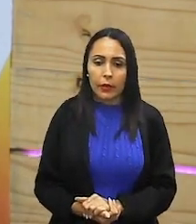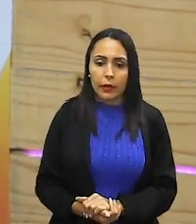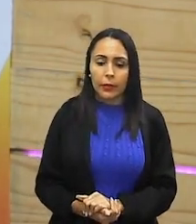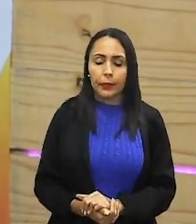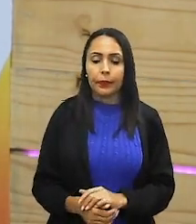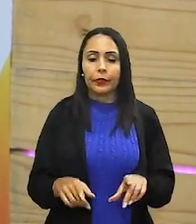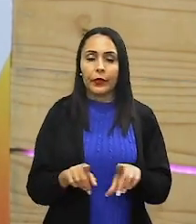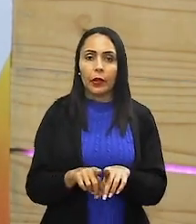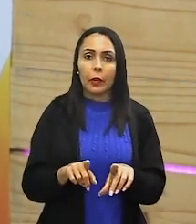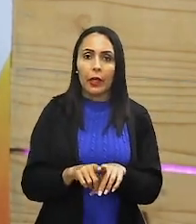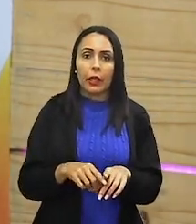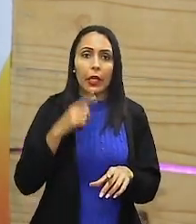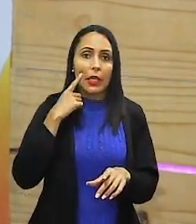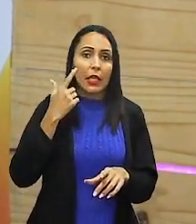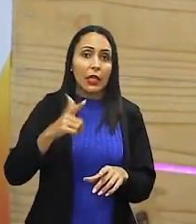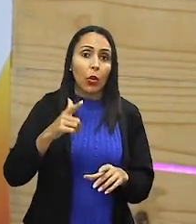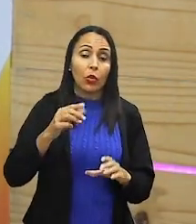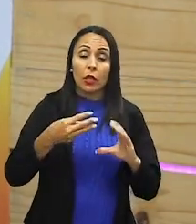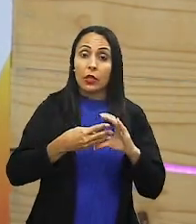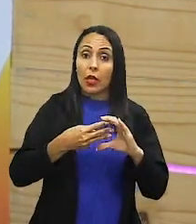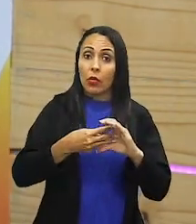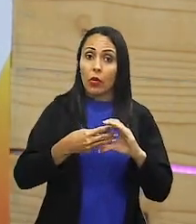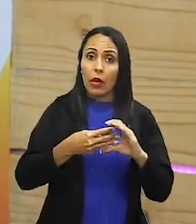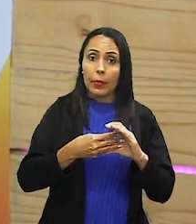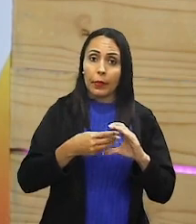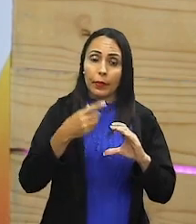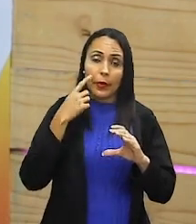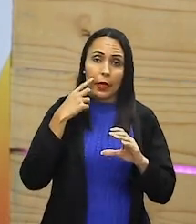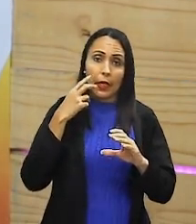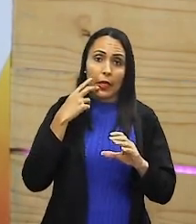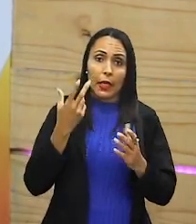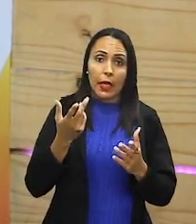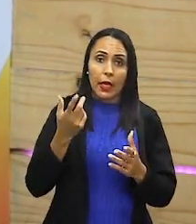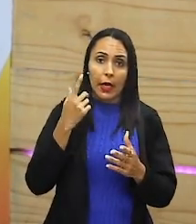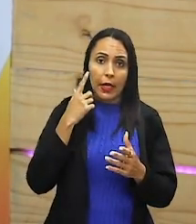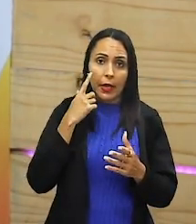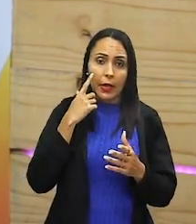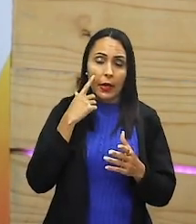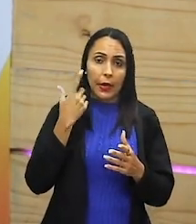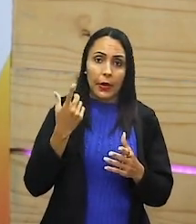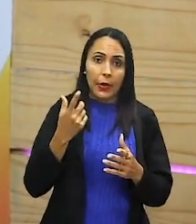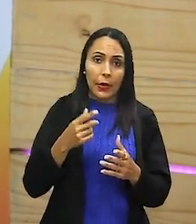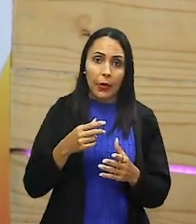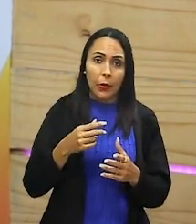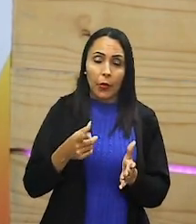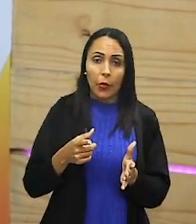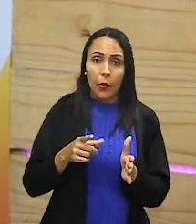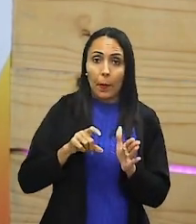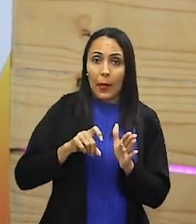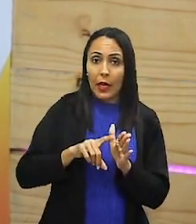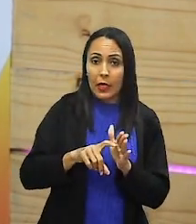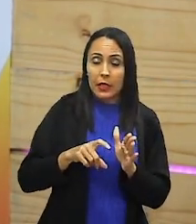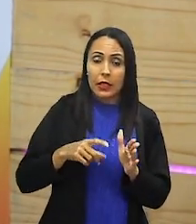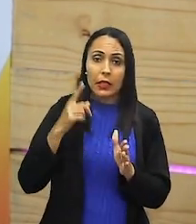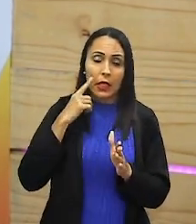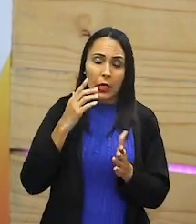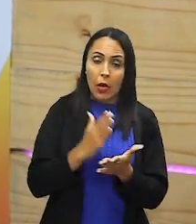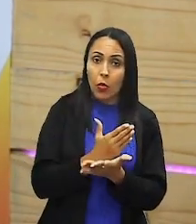coisa, ele não tem célula. Ele é um parasita, mas eu queria que vocês colocassem aí, ó, que